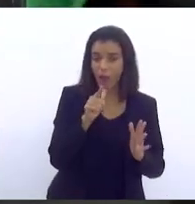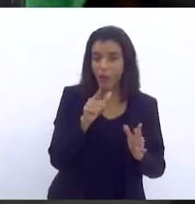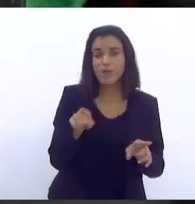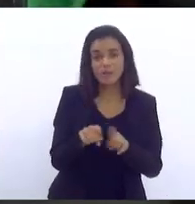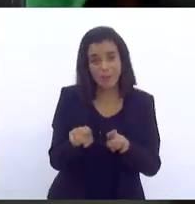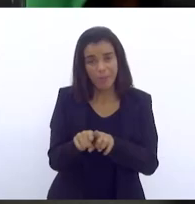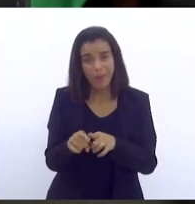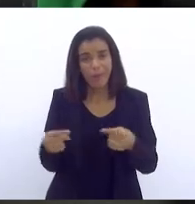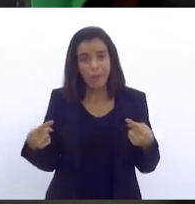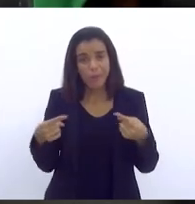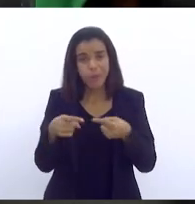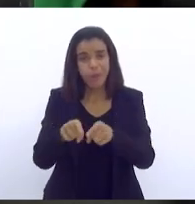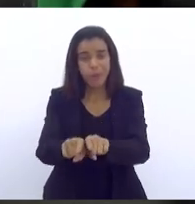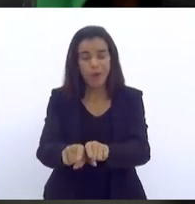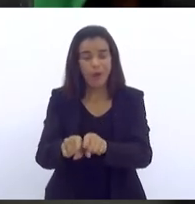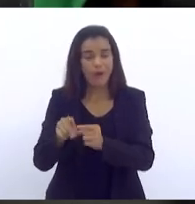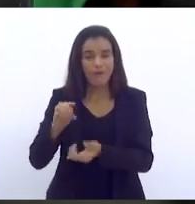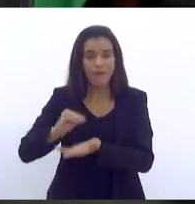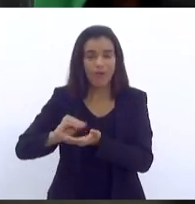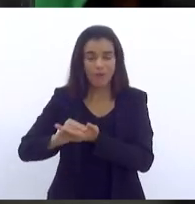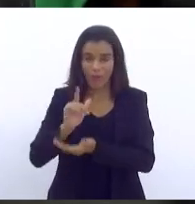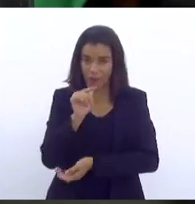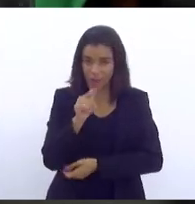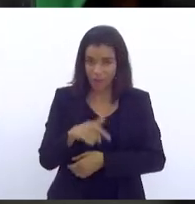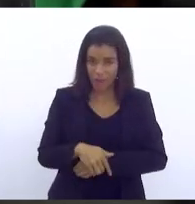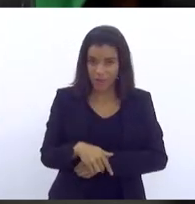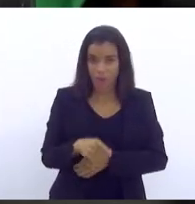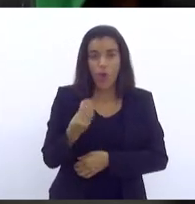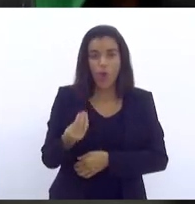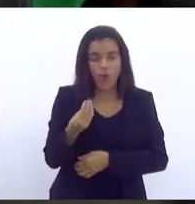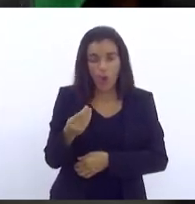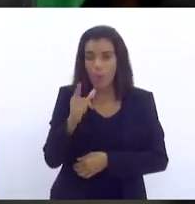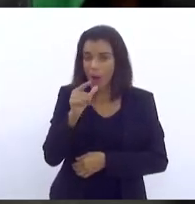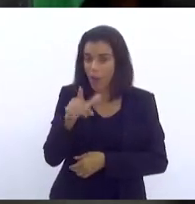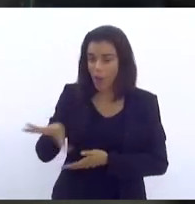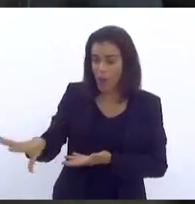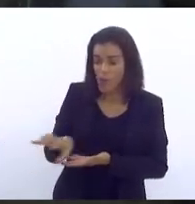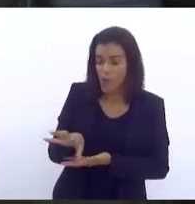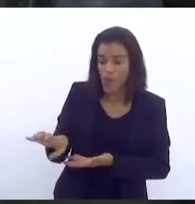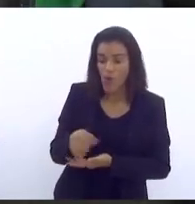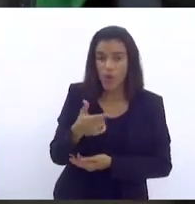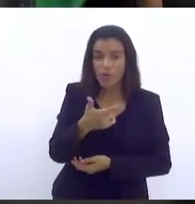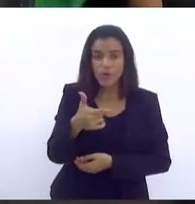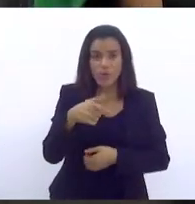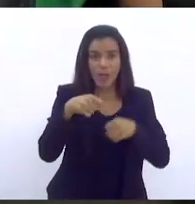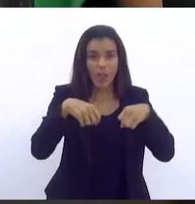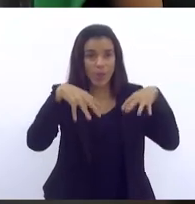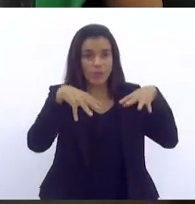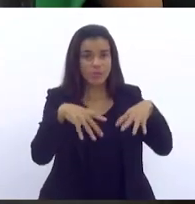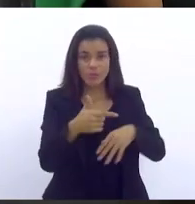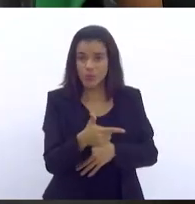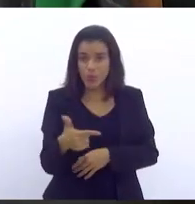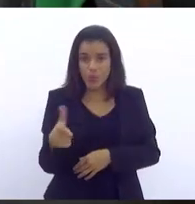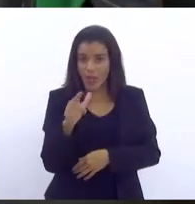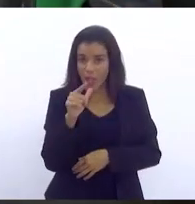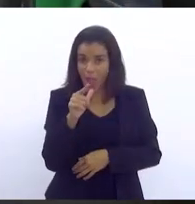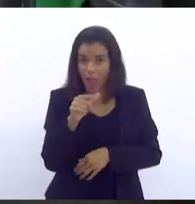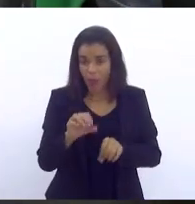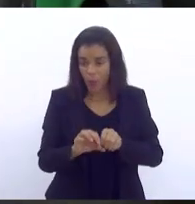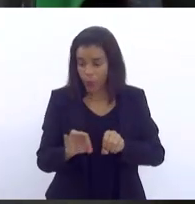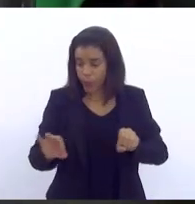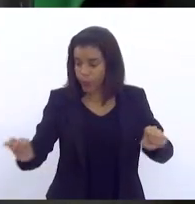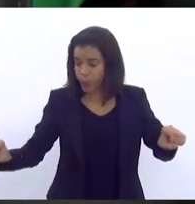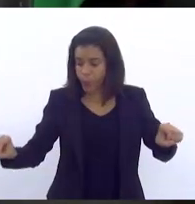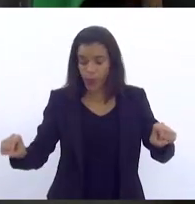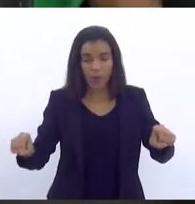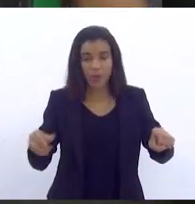sem água porque para ter a captação da bomba tem que ter a água no cano se não tem a água no cano nós